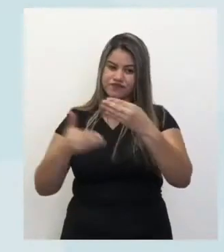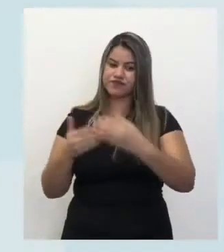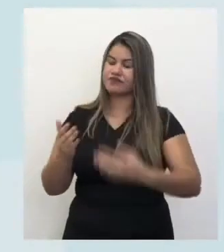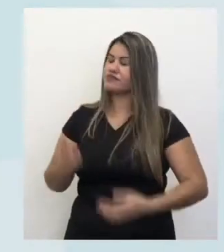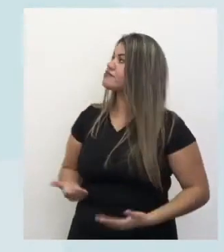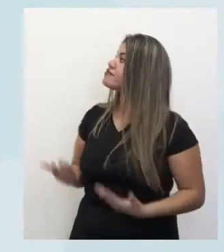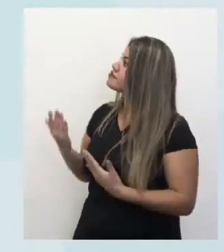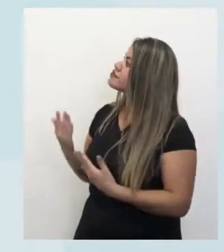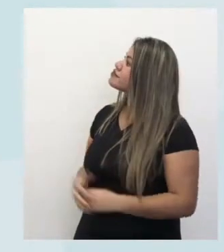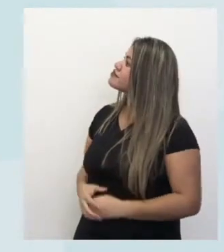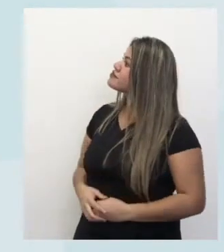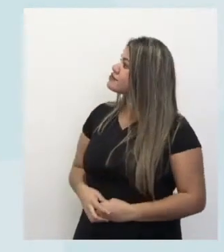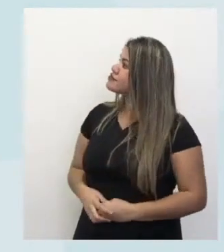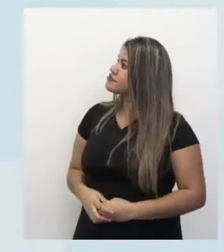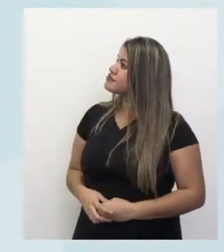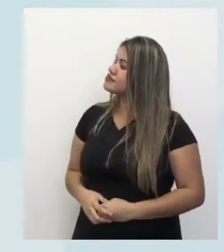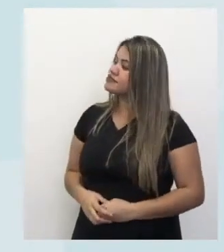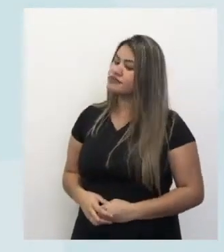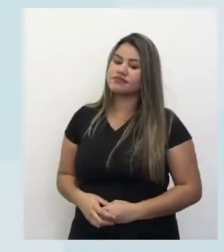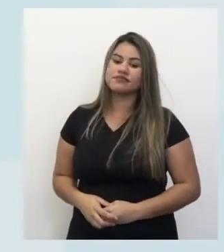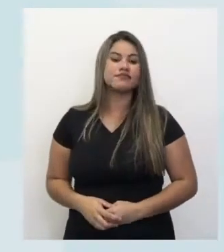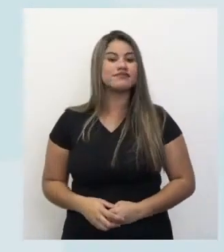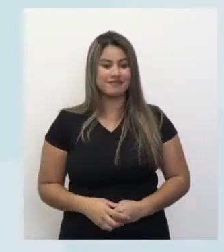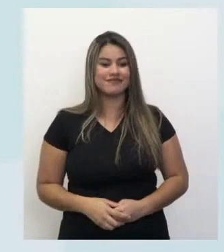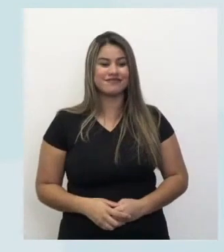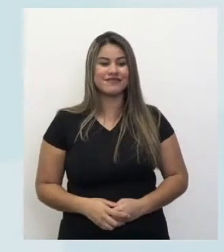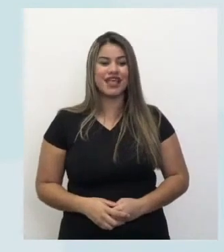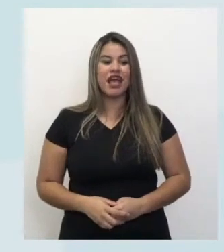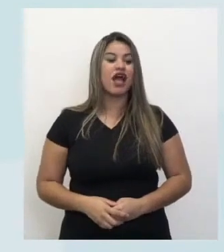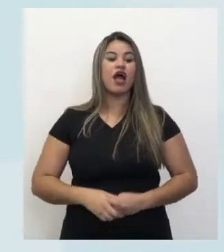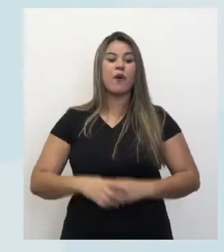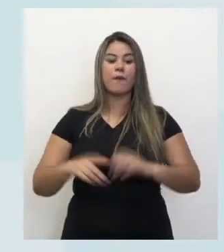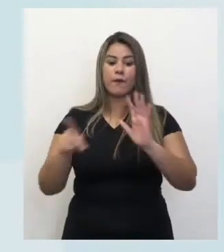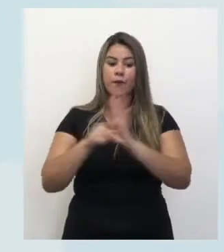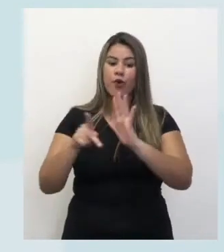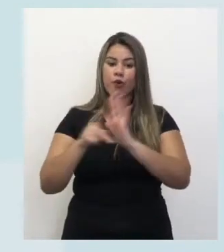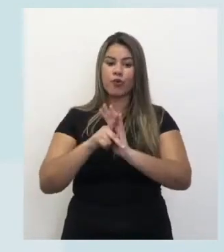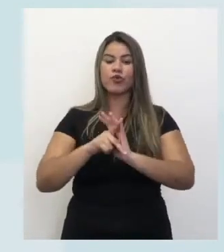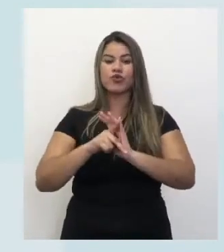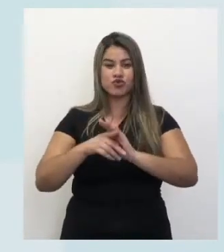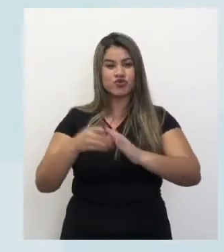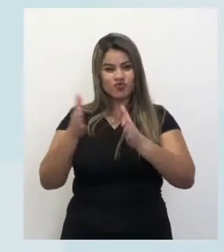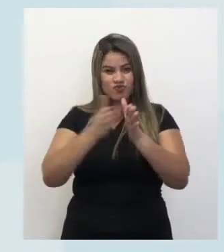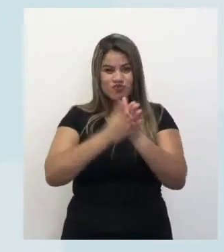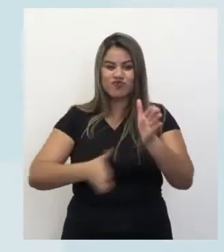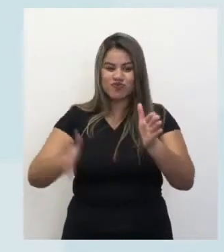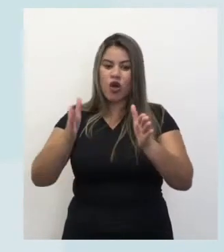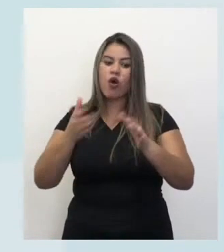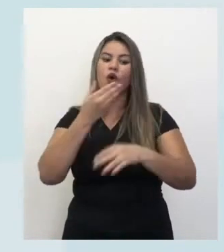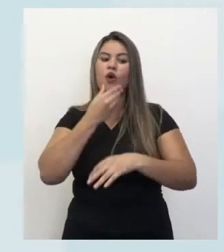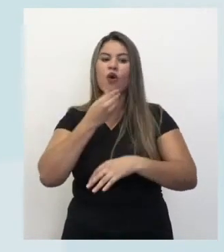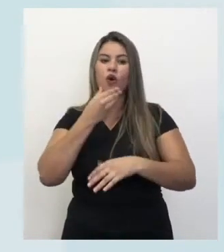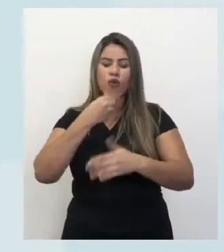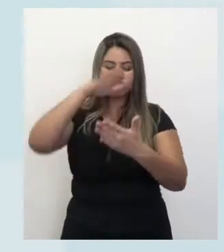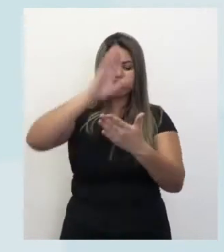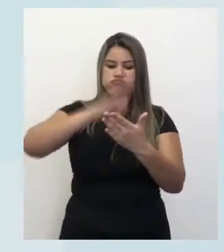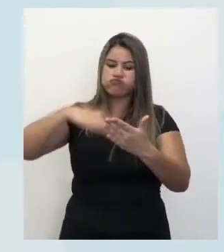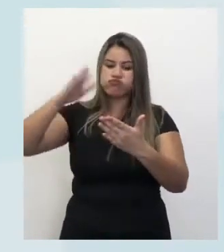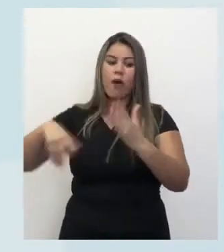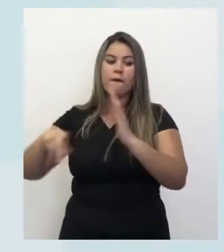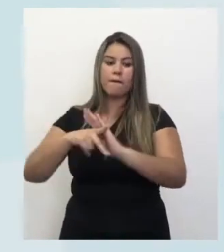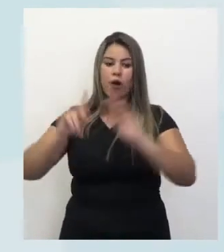na época, tá? Provavelmente foi um monge da Igreja Católica que fez essa ilustração aí, onde